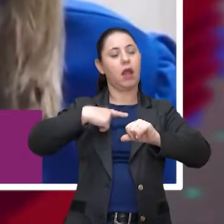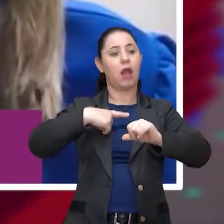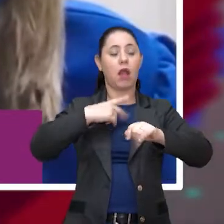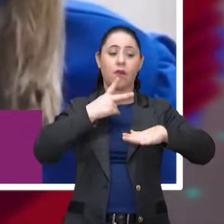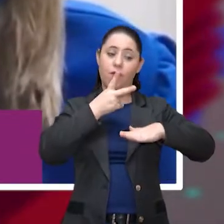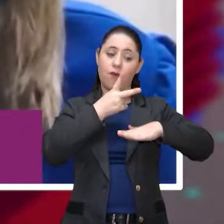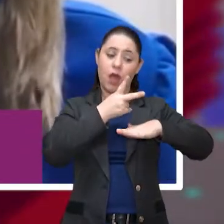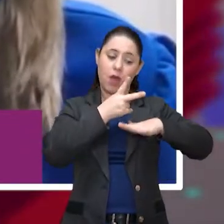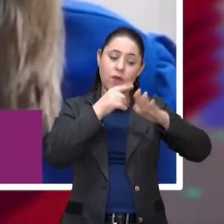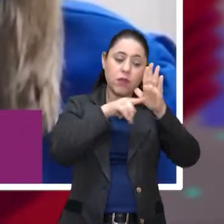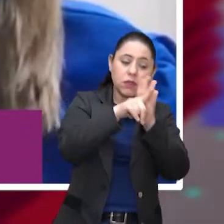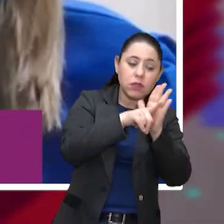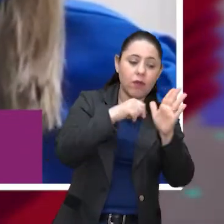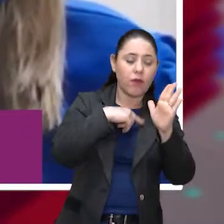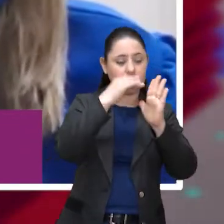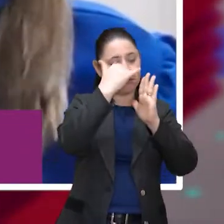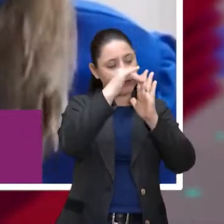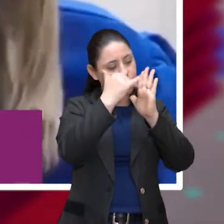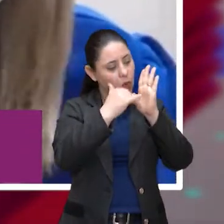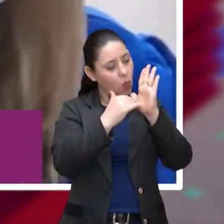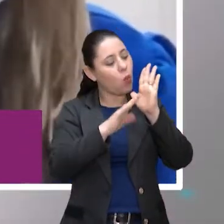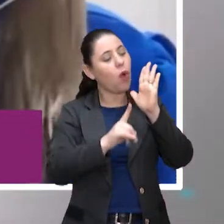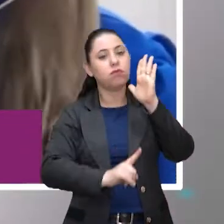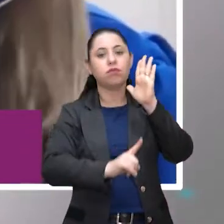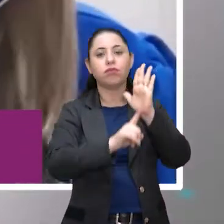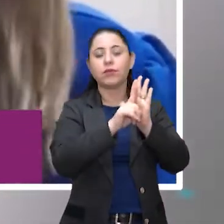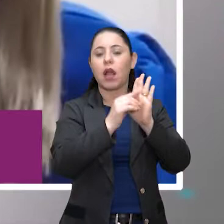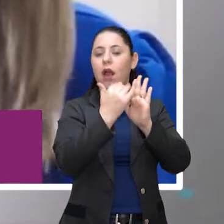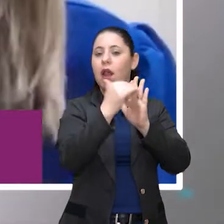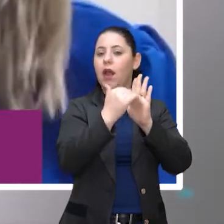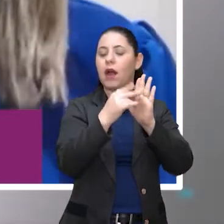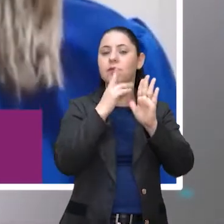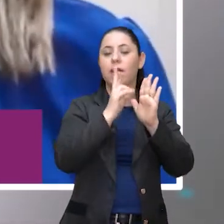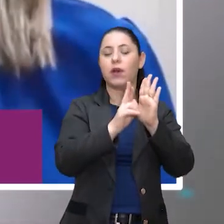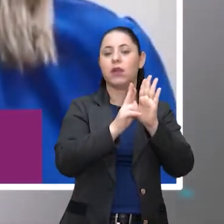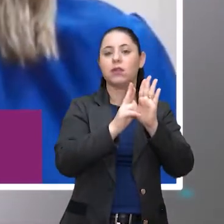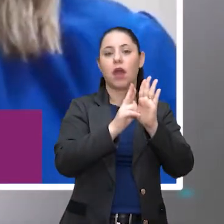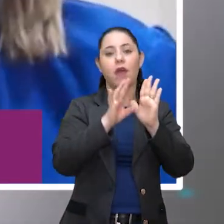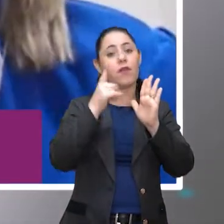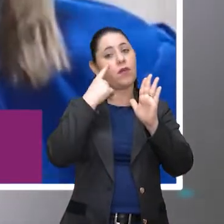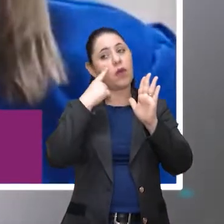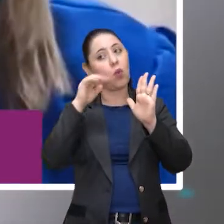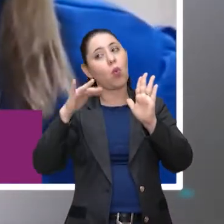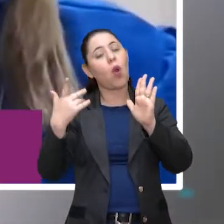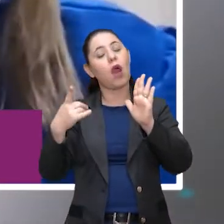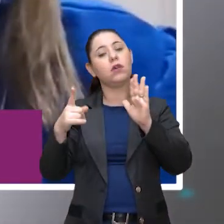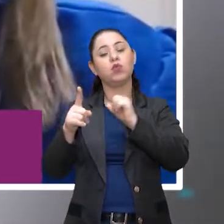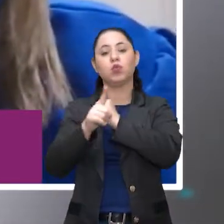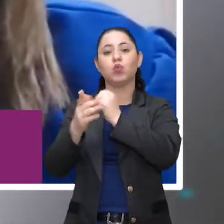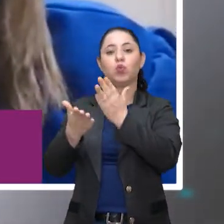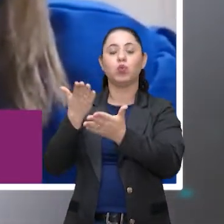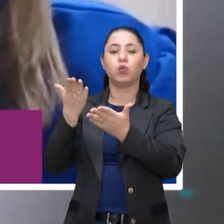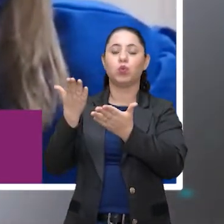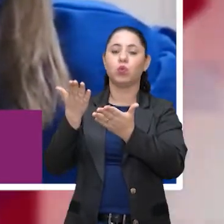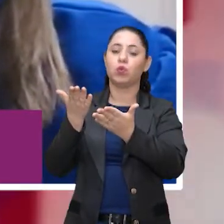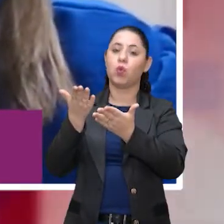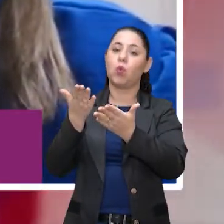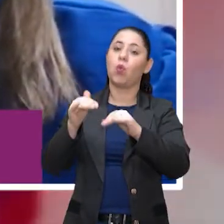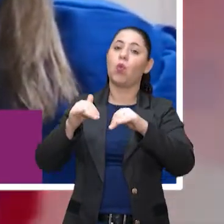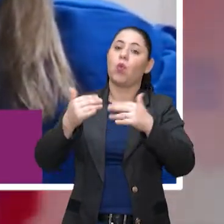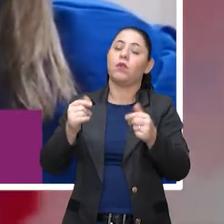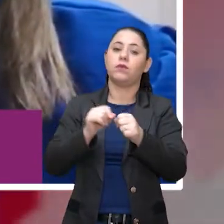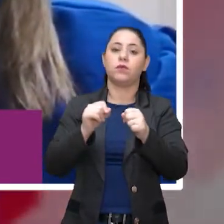vai tomar. Então, é o protocolo. Essa classificação é um protocolo. E esse protocolo, então, entre